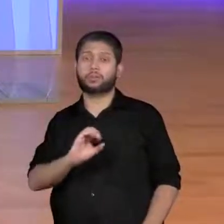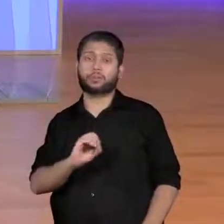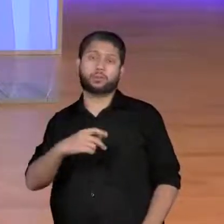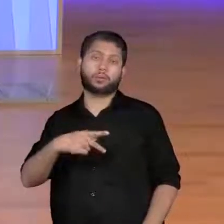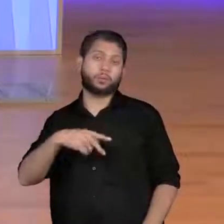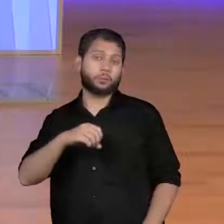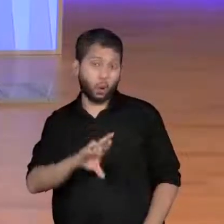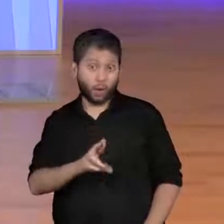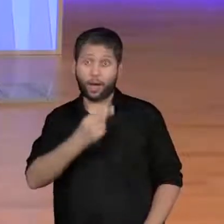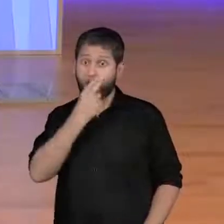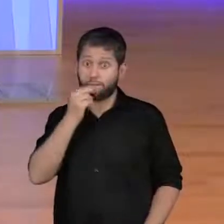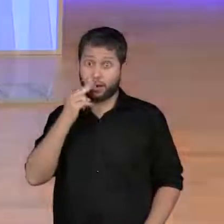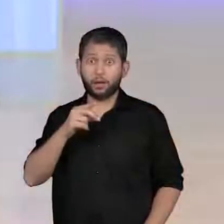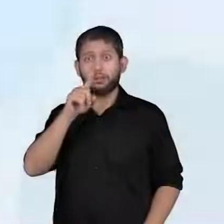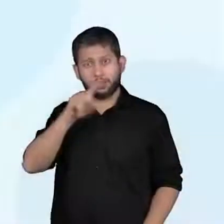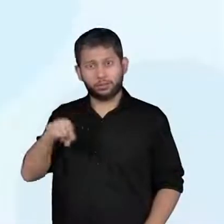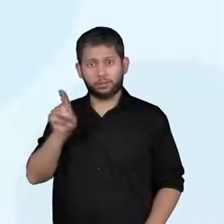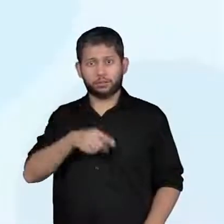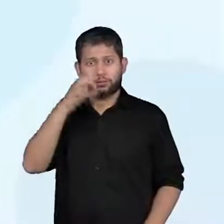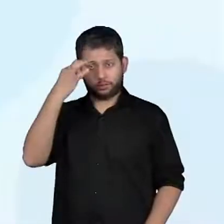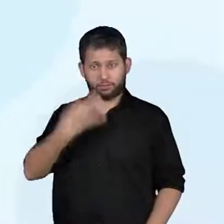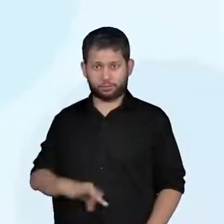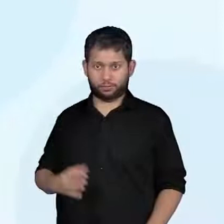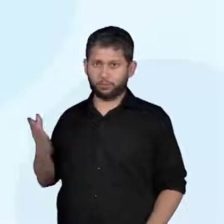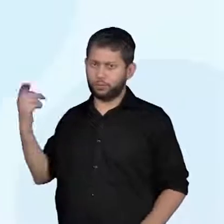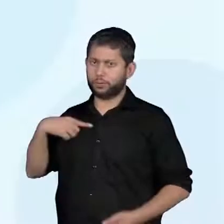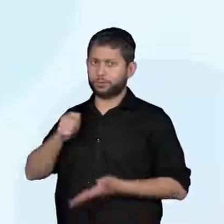ele acertou. Deixa eu marcar mais um.